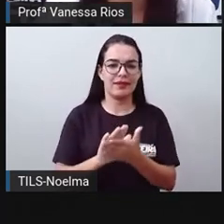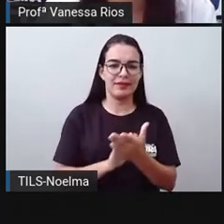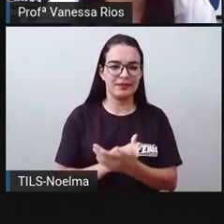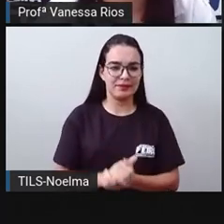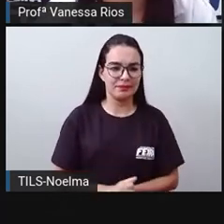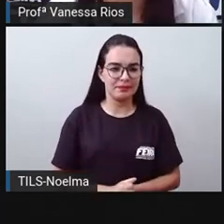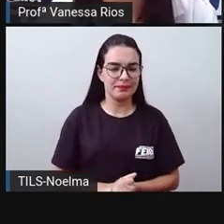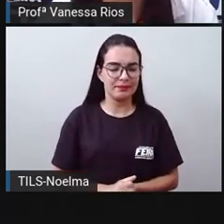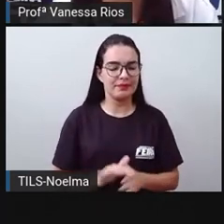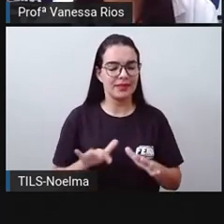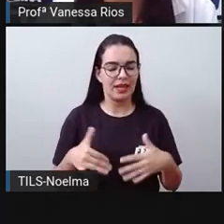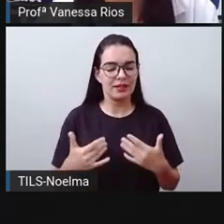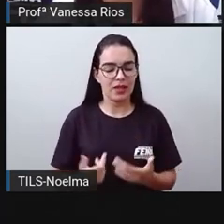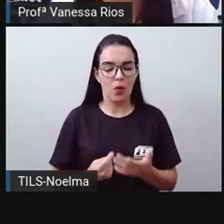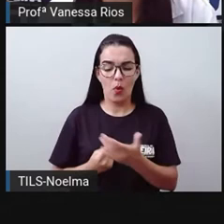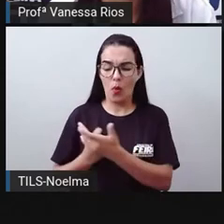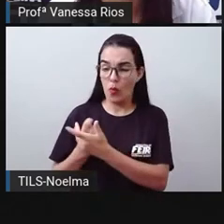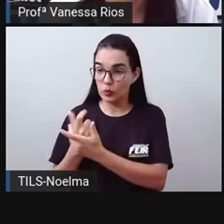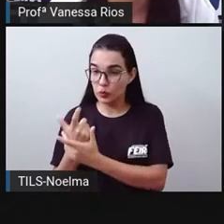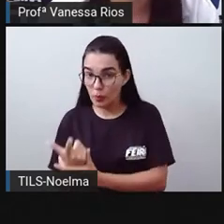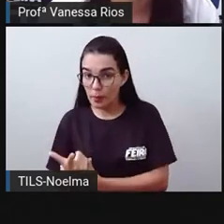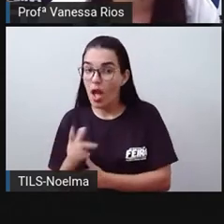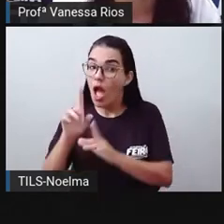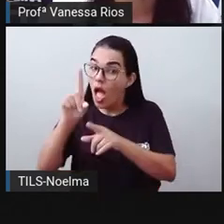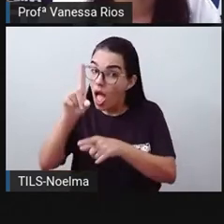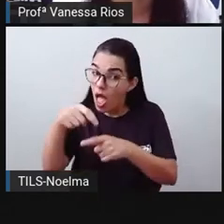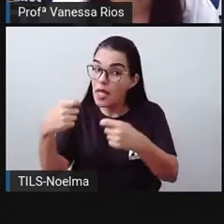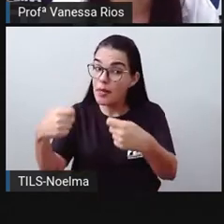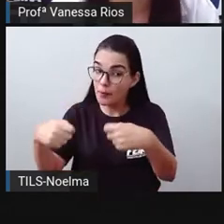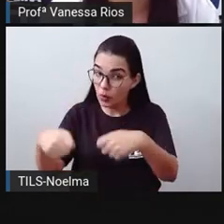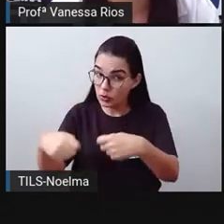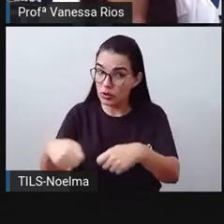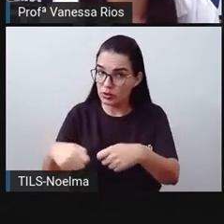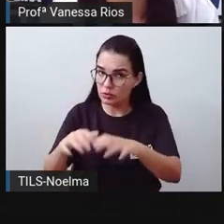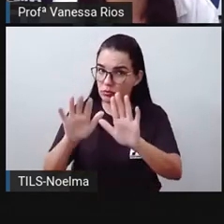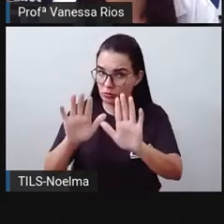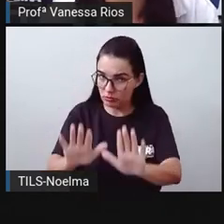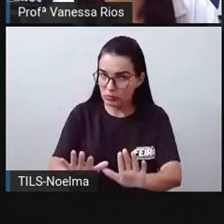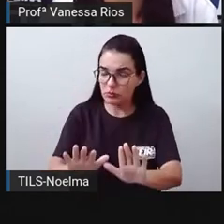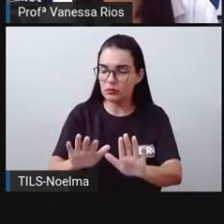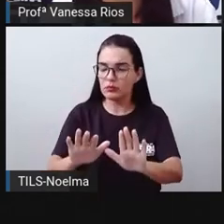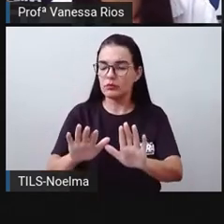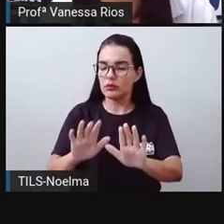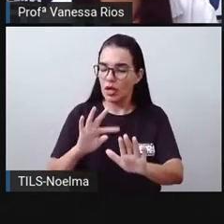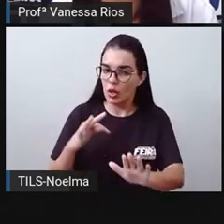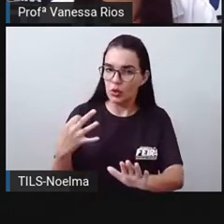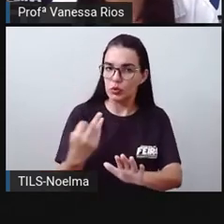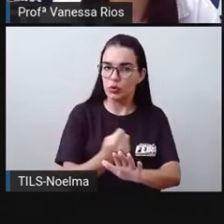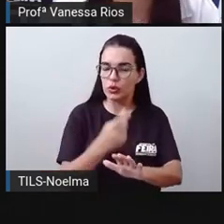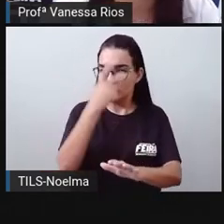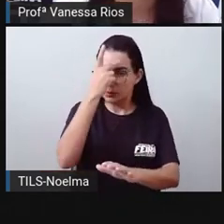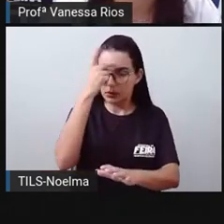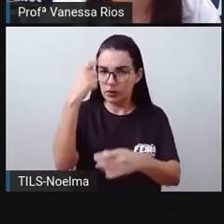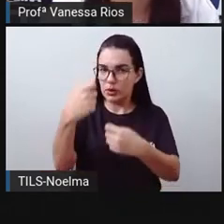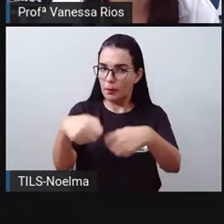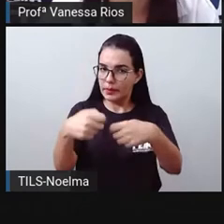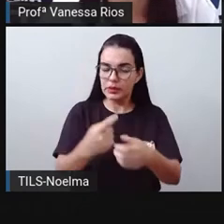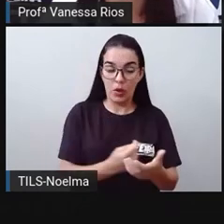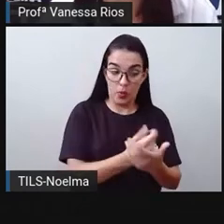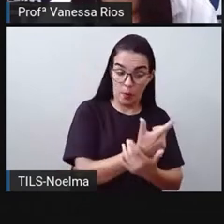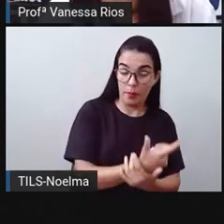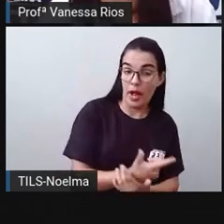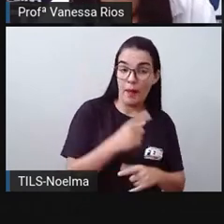Então, consumir é uma ação necessária que atende aí às nossas necessidades em relação aos